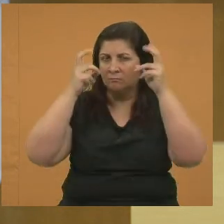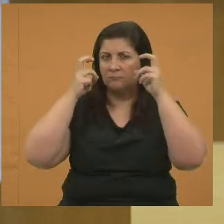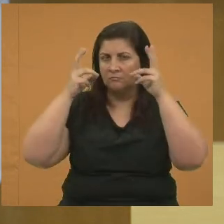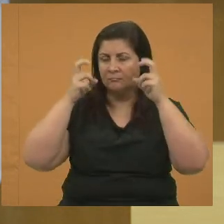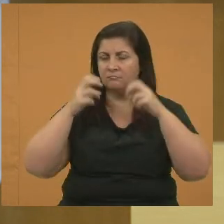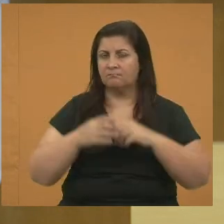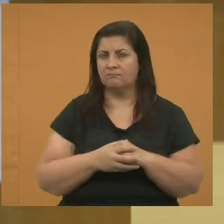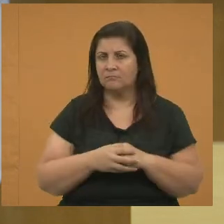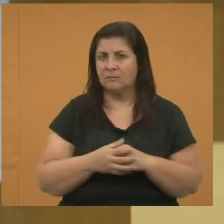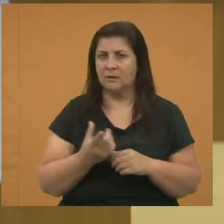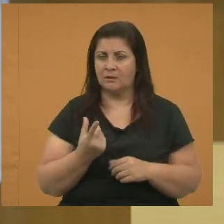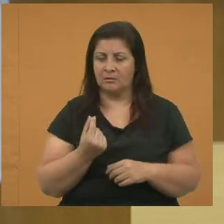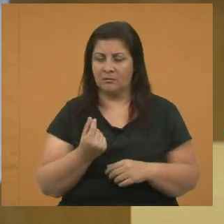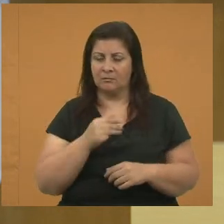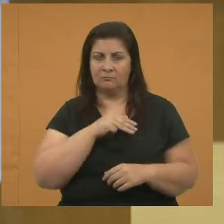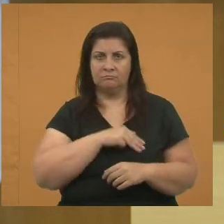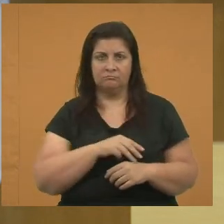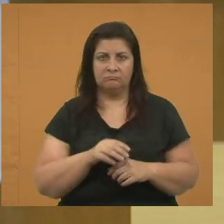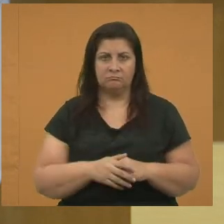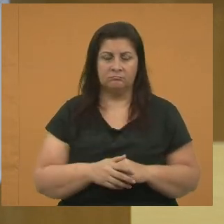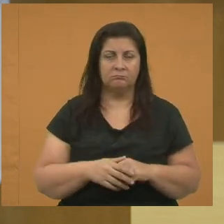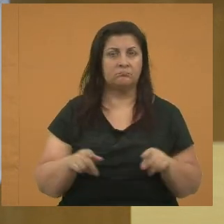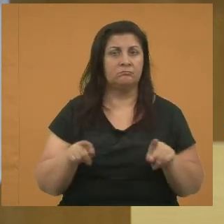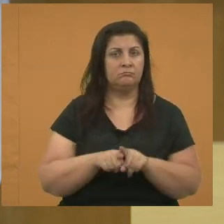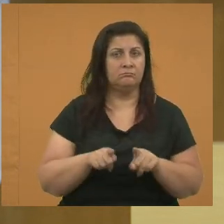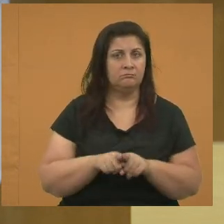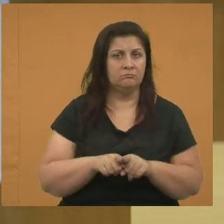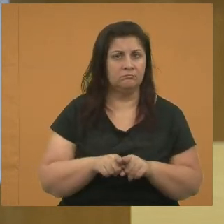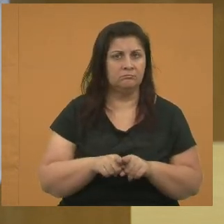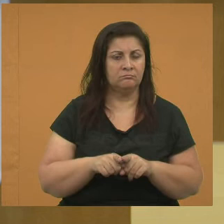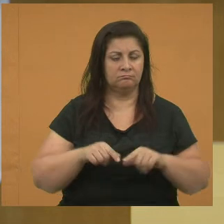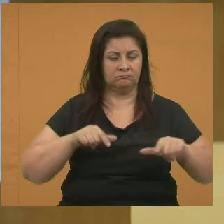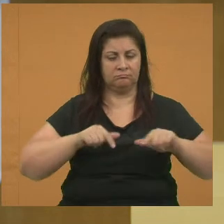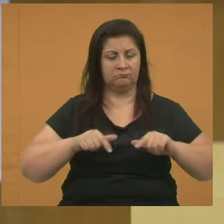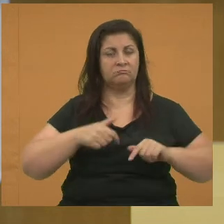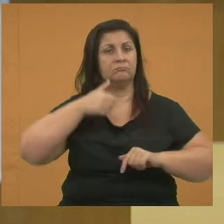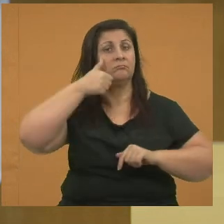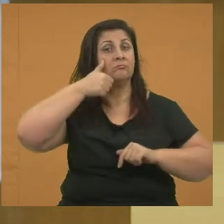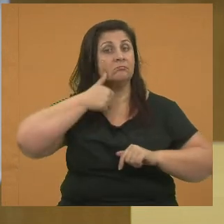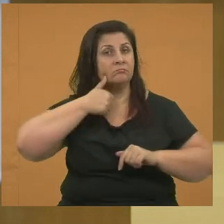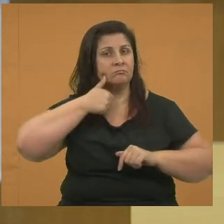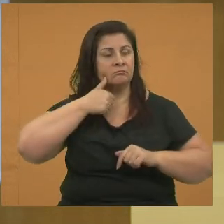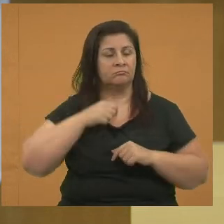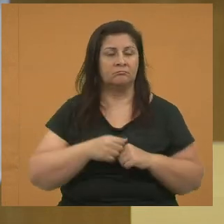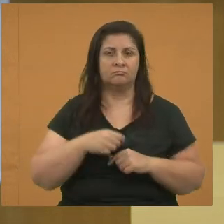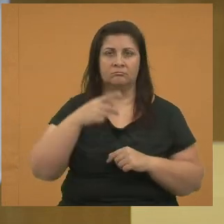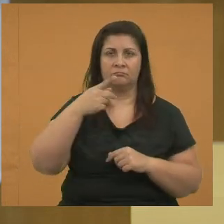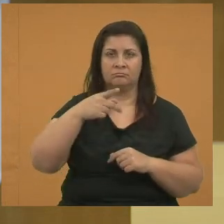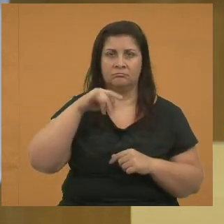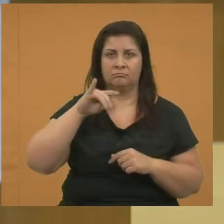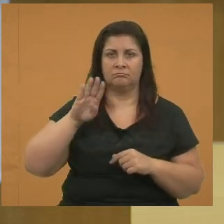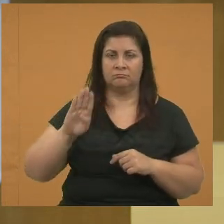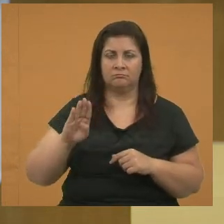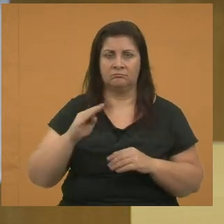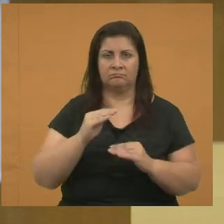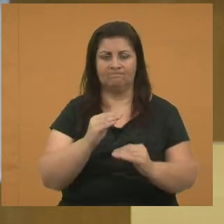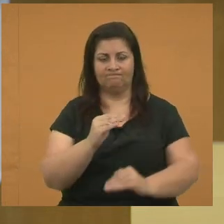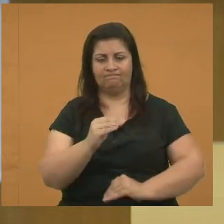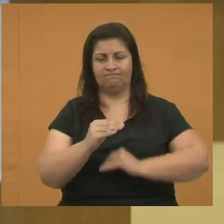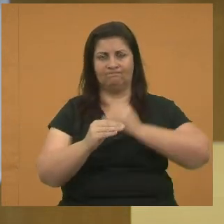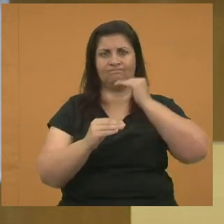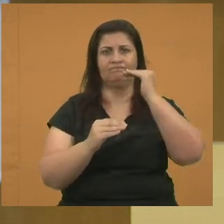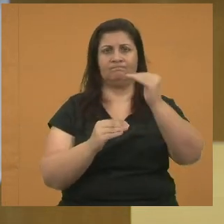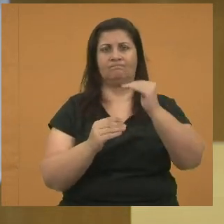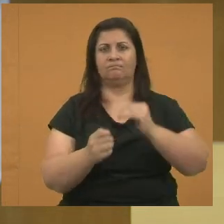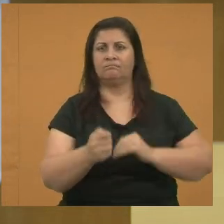em nível de salário e também o nível do trabalho das mulheres, o PIB do Brasil chega a